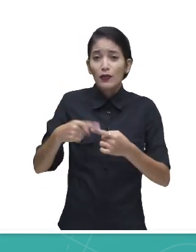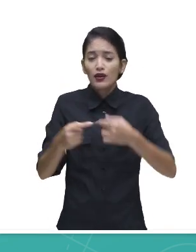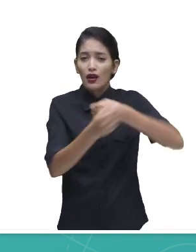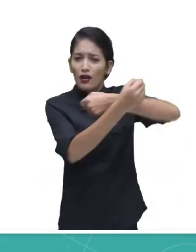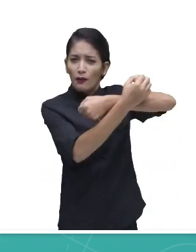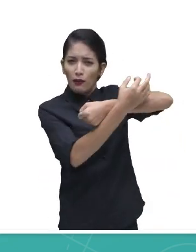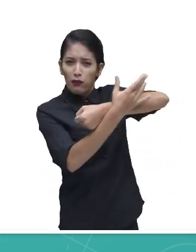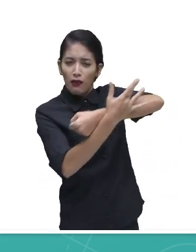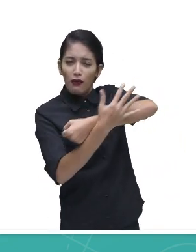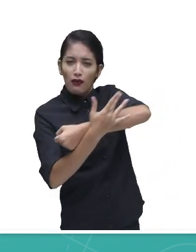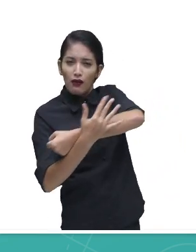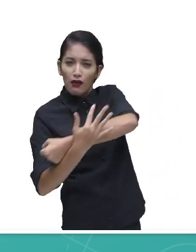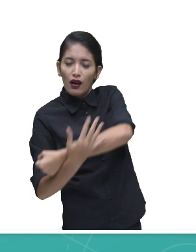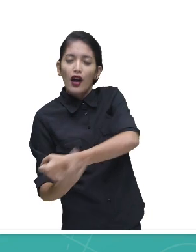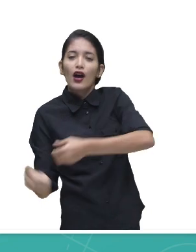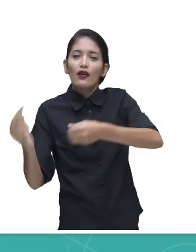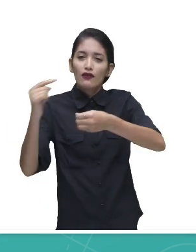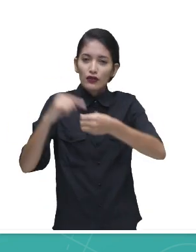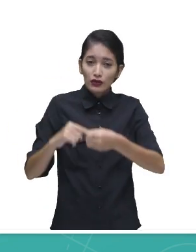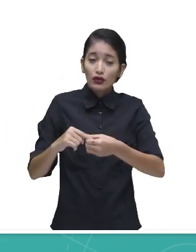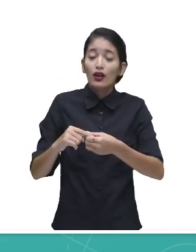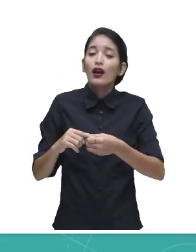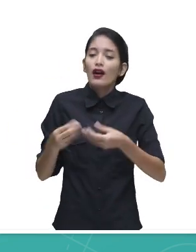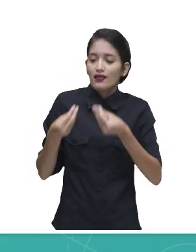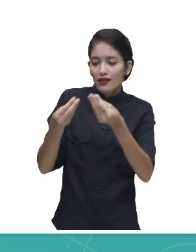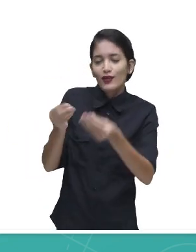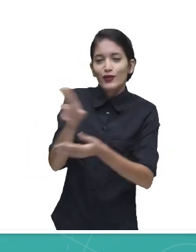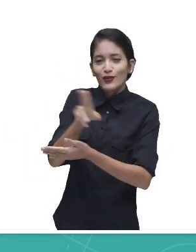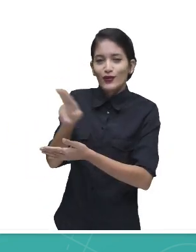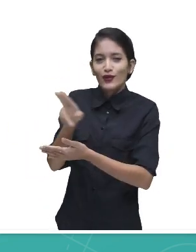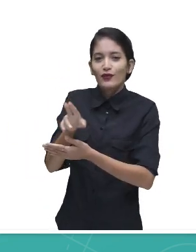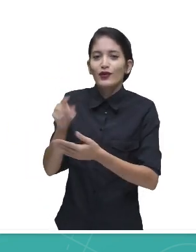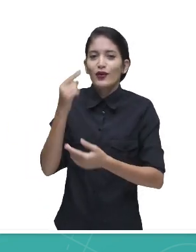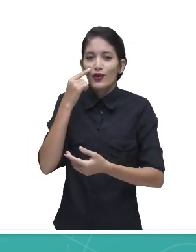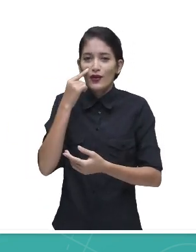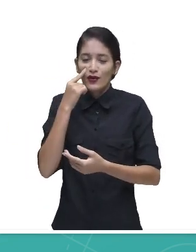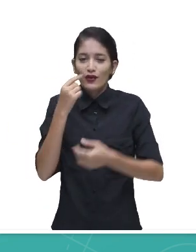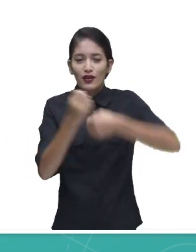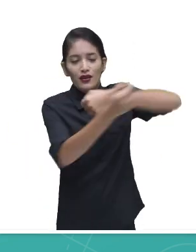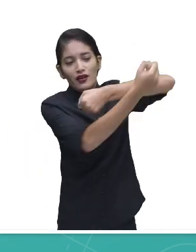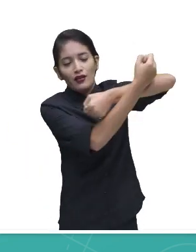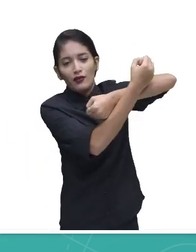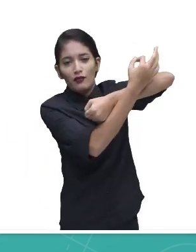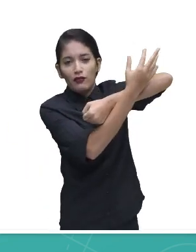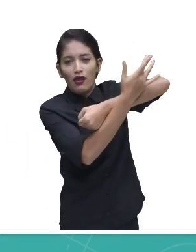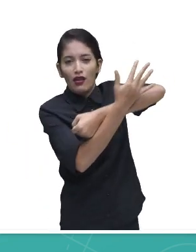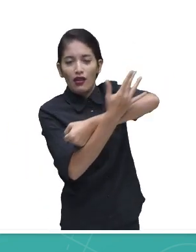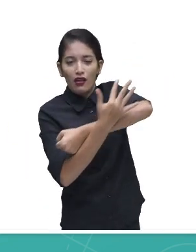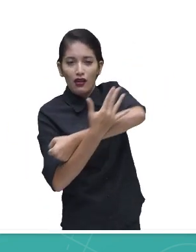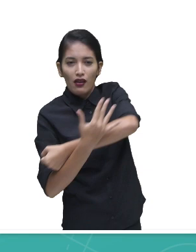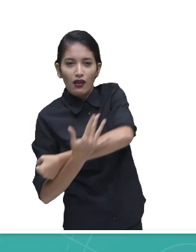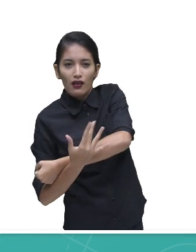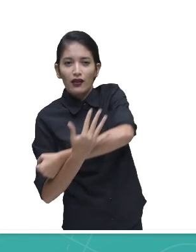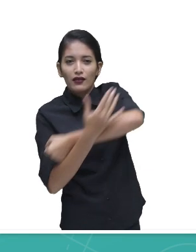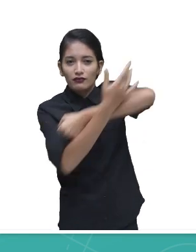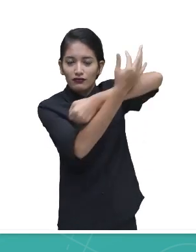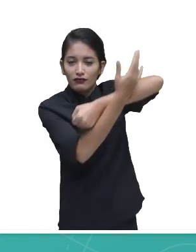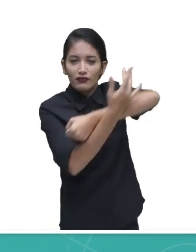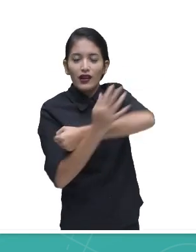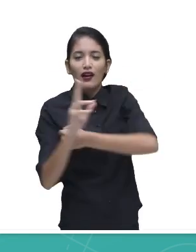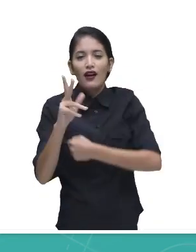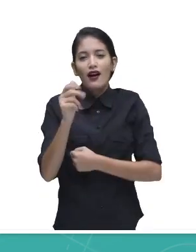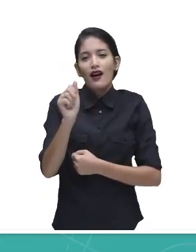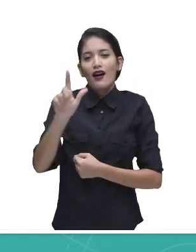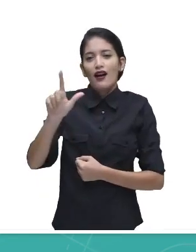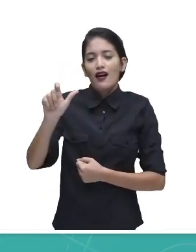voltou naquele ano e ele foi nomeado em sua honra. E está aqui, ó, é o cometa Halley. Esse cometa, a última vez que ele passou aqui